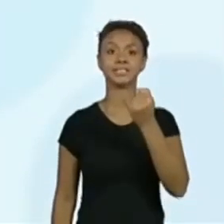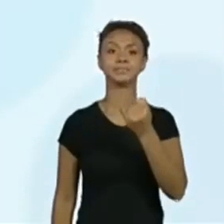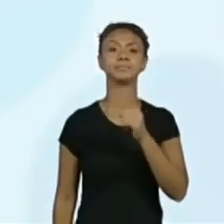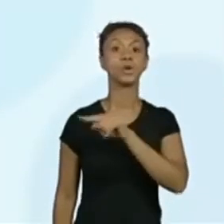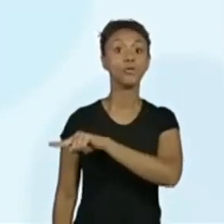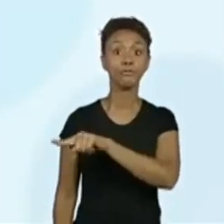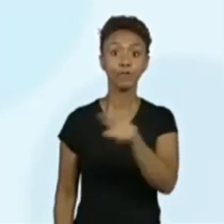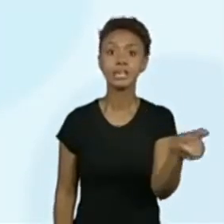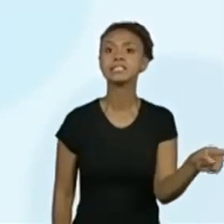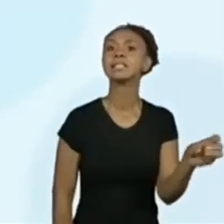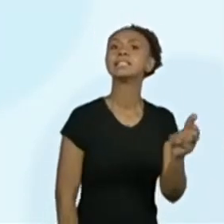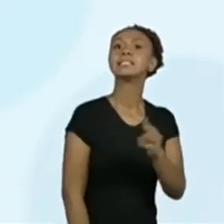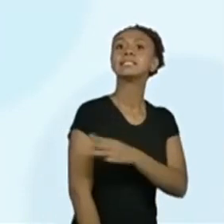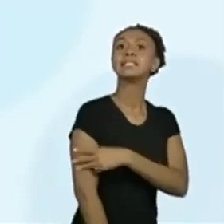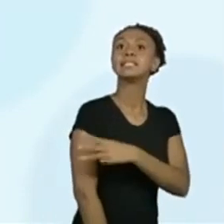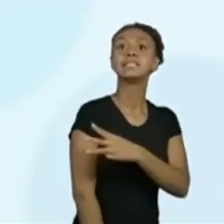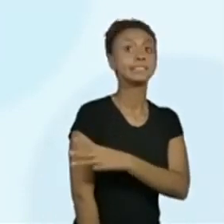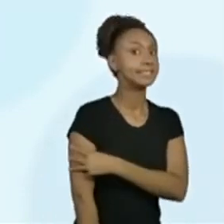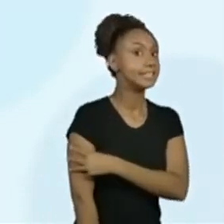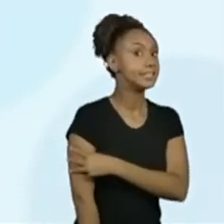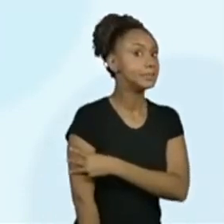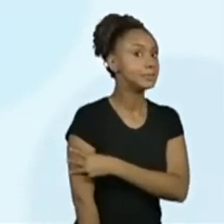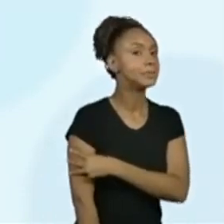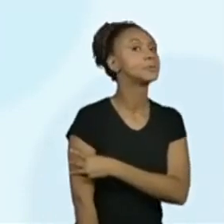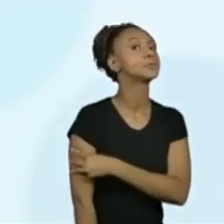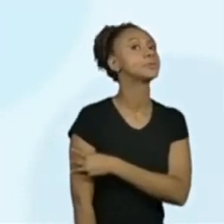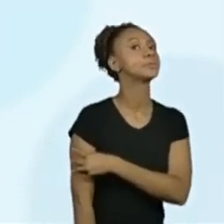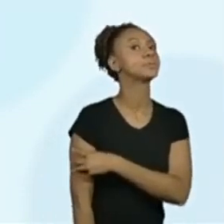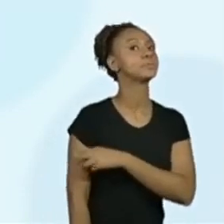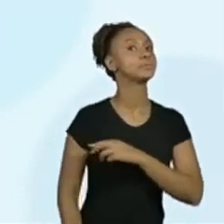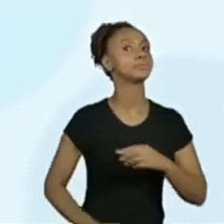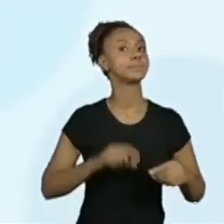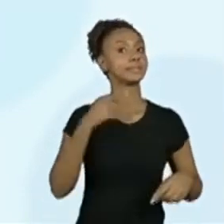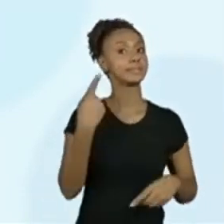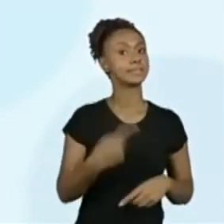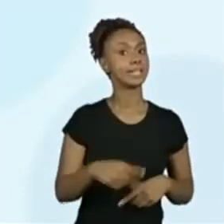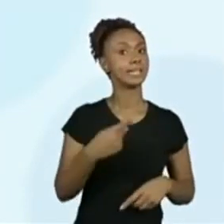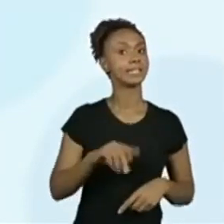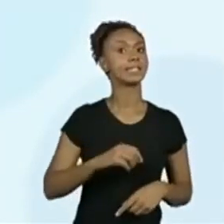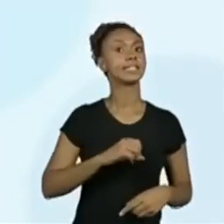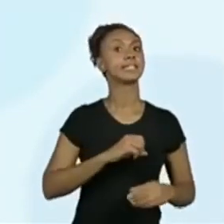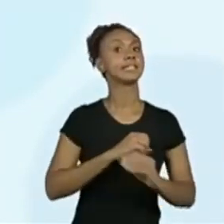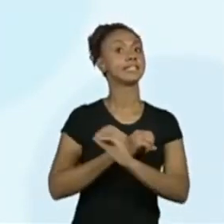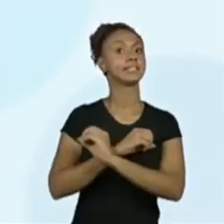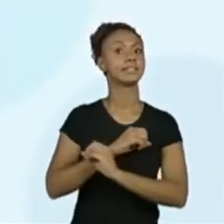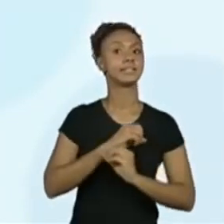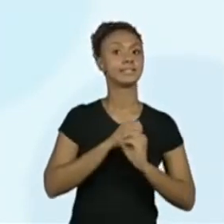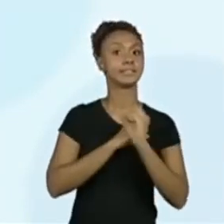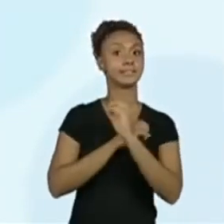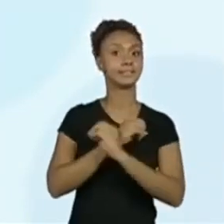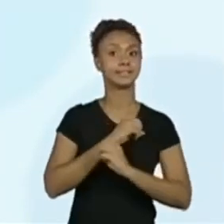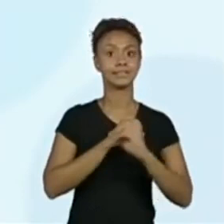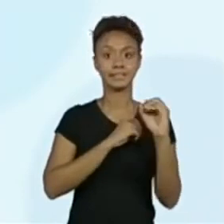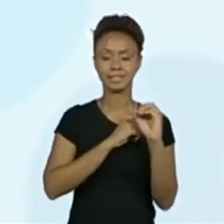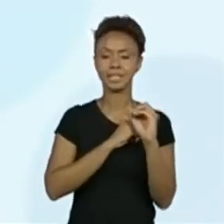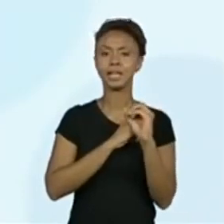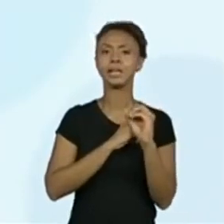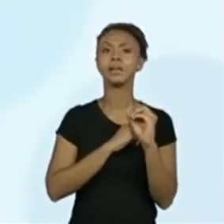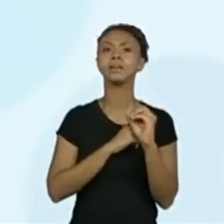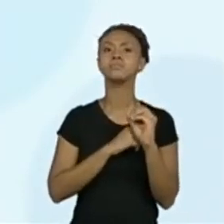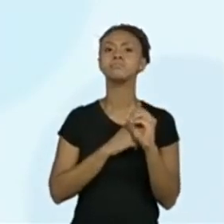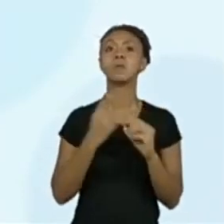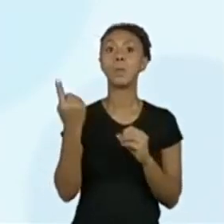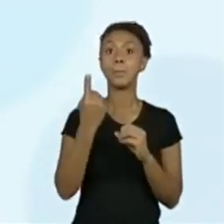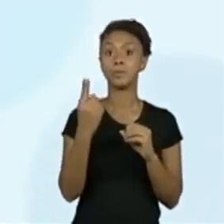Alunos do terceiro ano, centro de mídias, observem as palavras deste primeiro